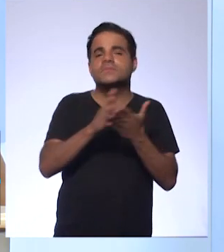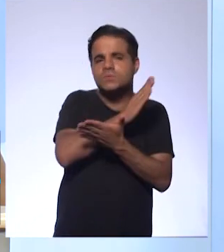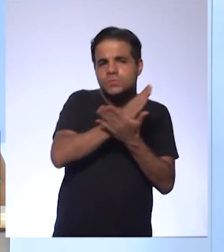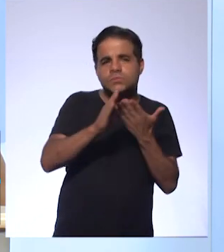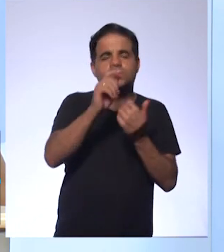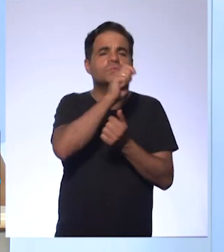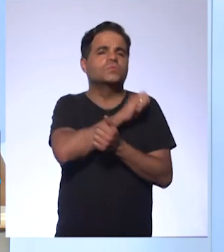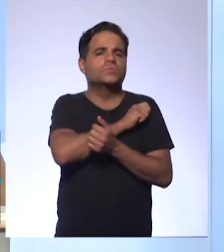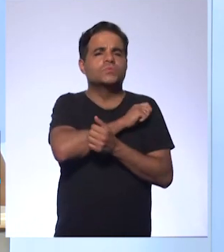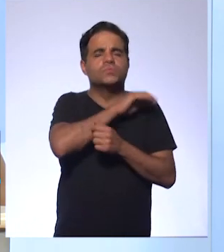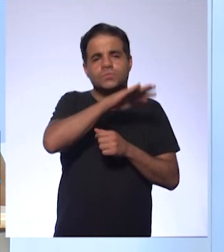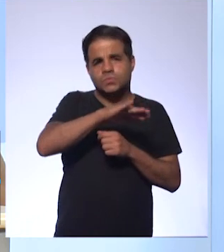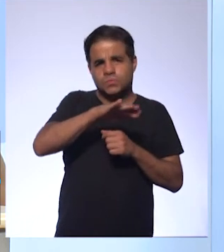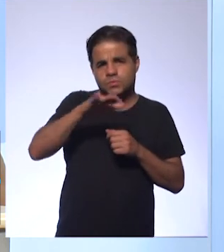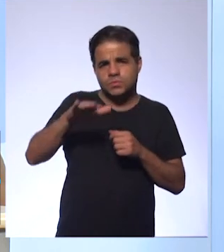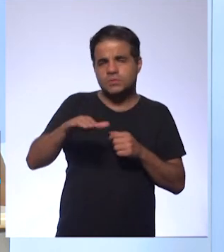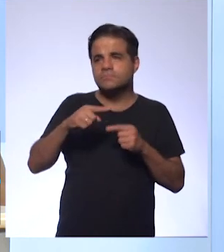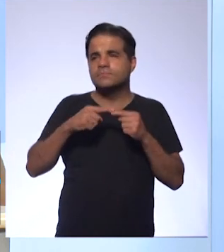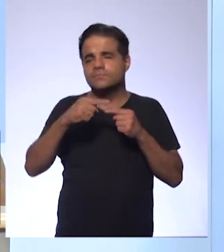estudantes, eles